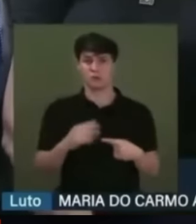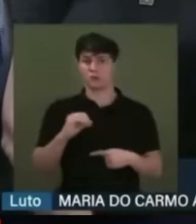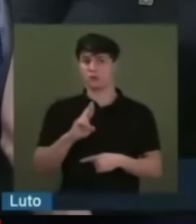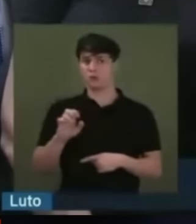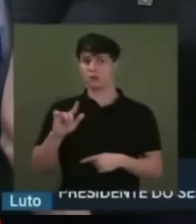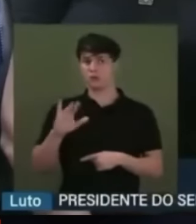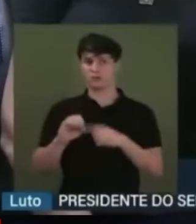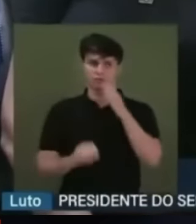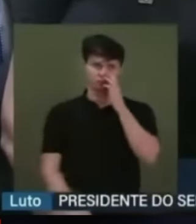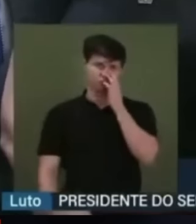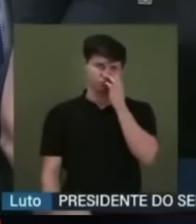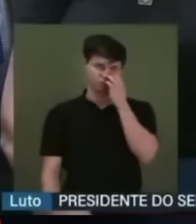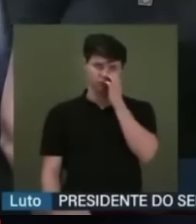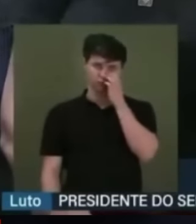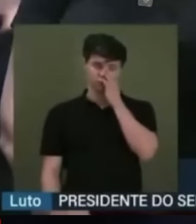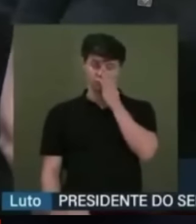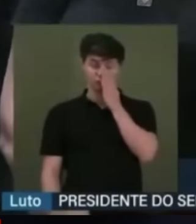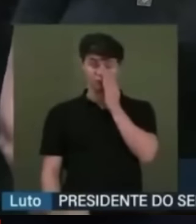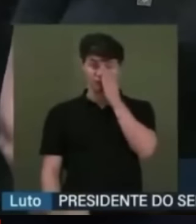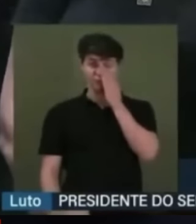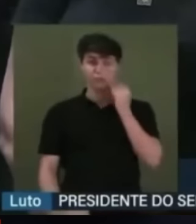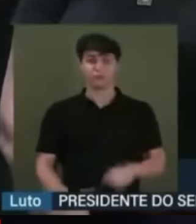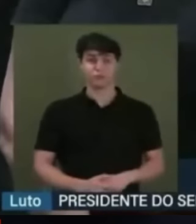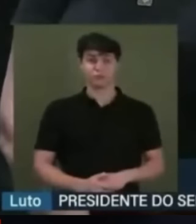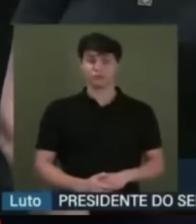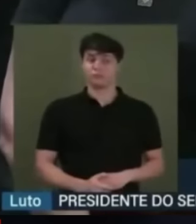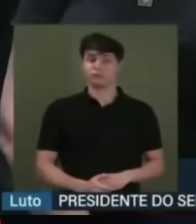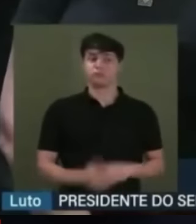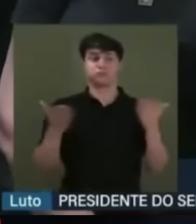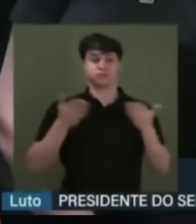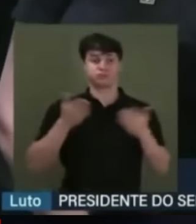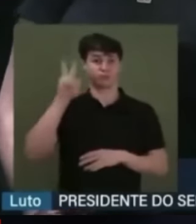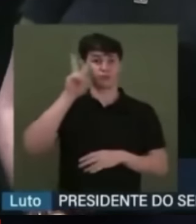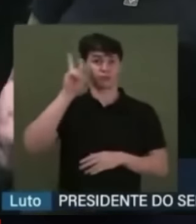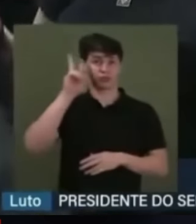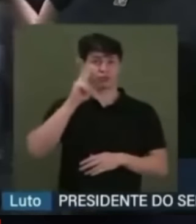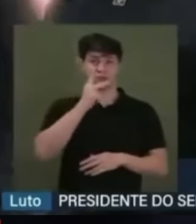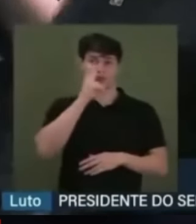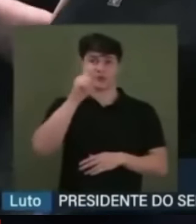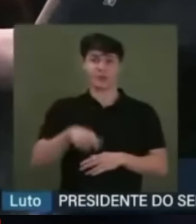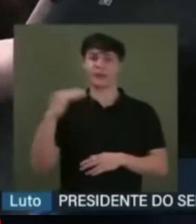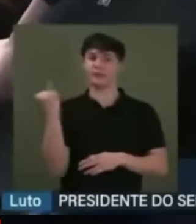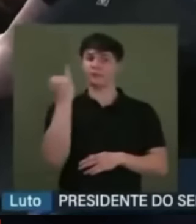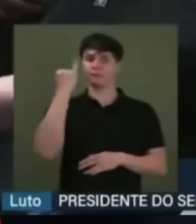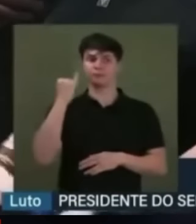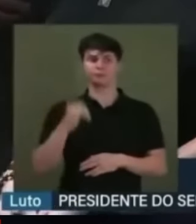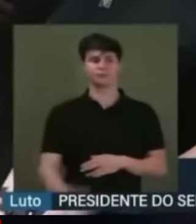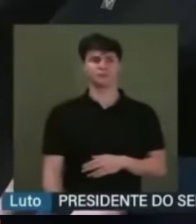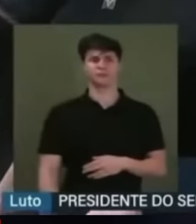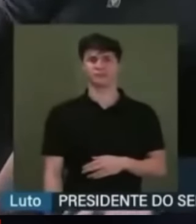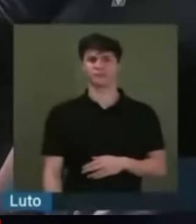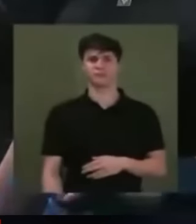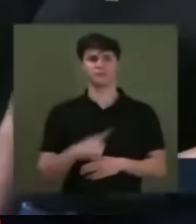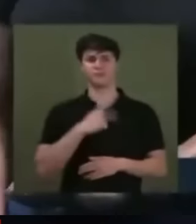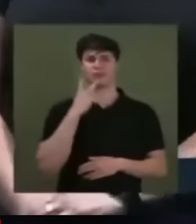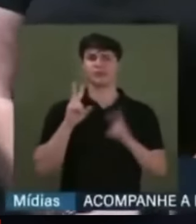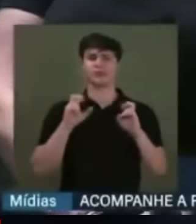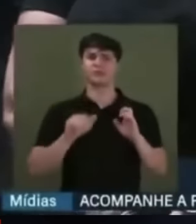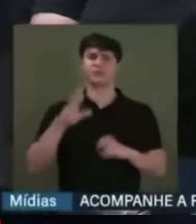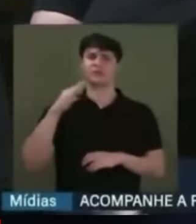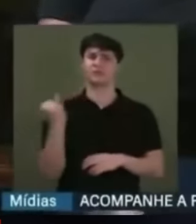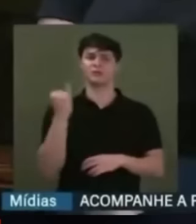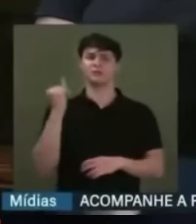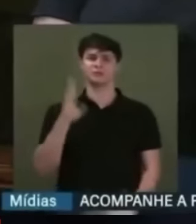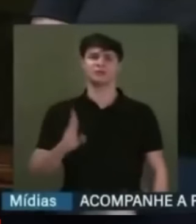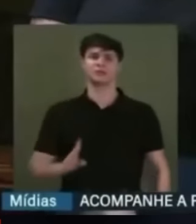Nós estamos aqui porque, nesse dia, de segunda-feira, me parecia que, além dessa importante solenidade, era importante que o Senado tratasse do tema mais importante para o